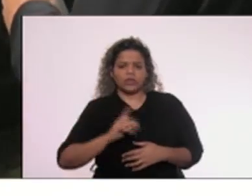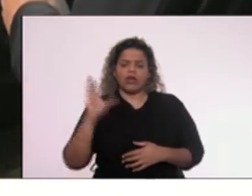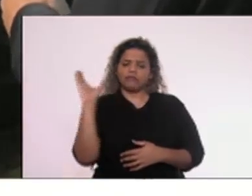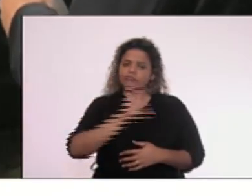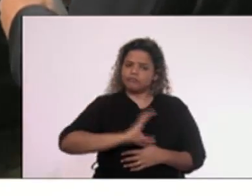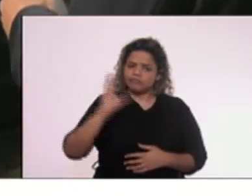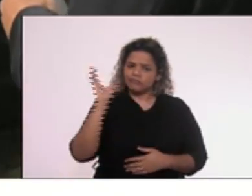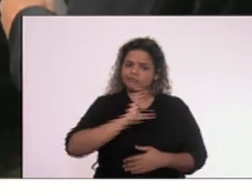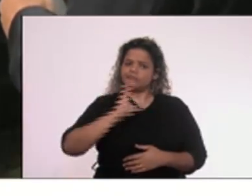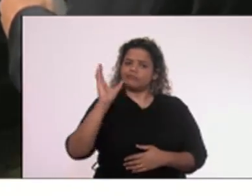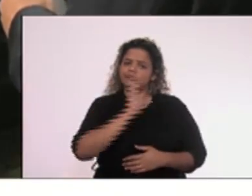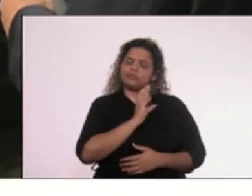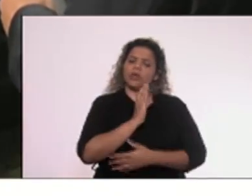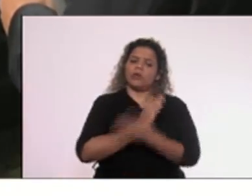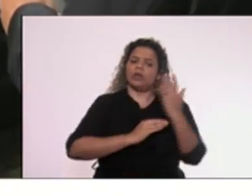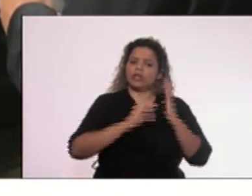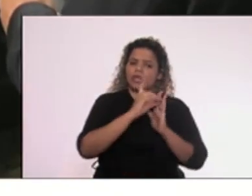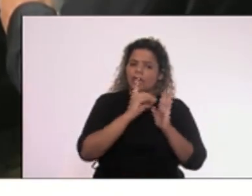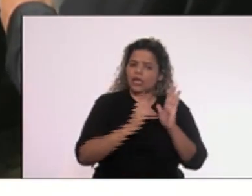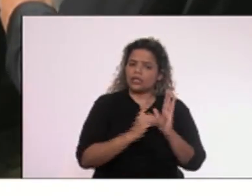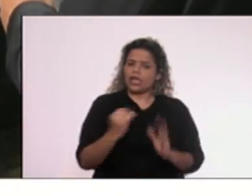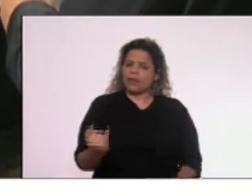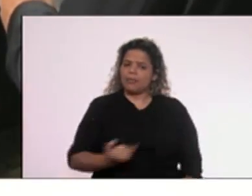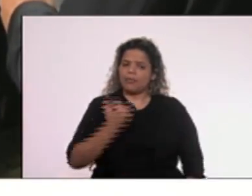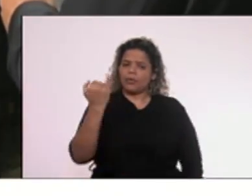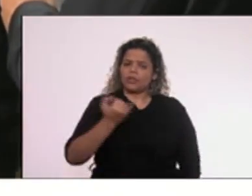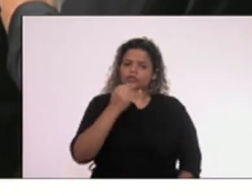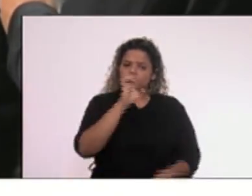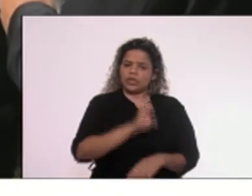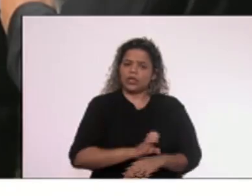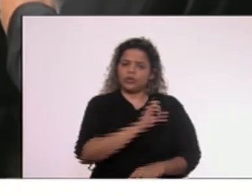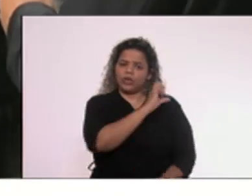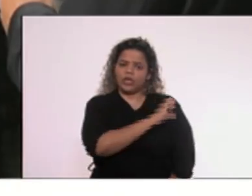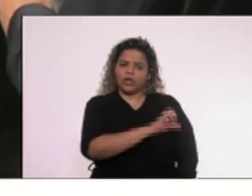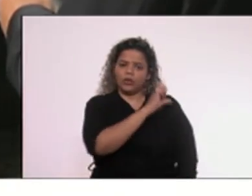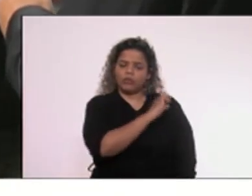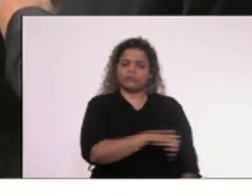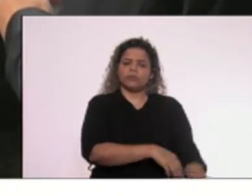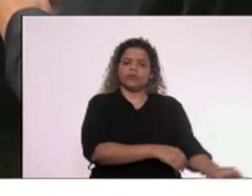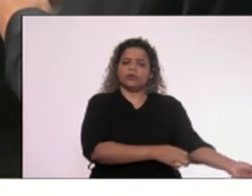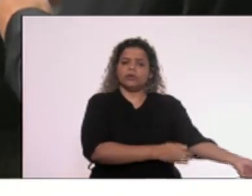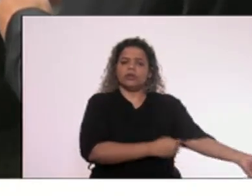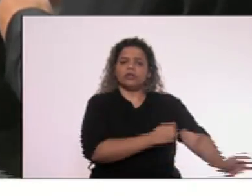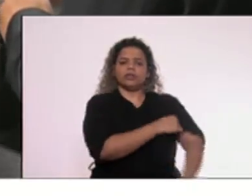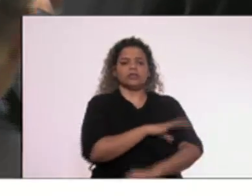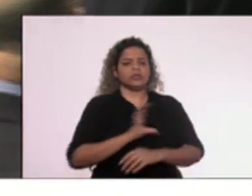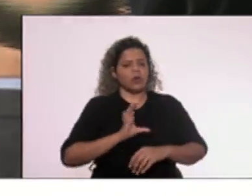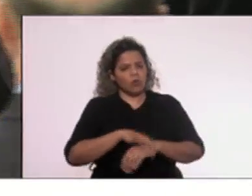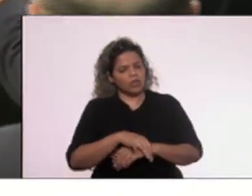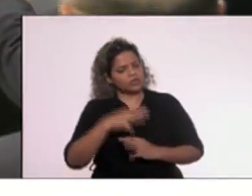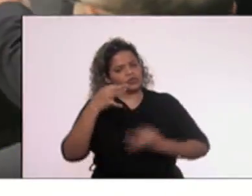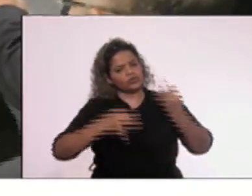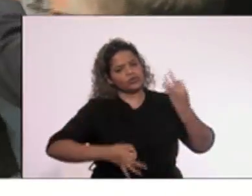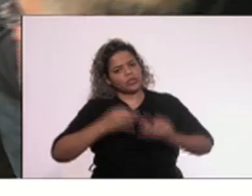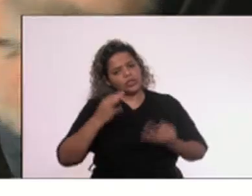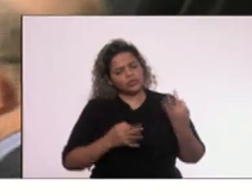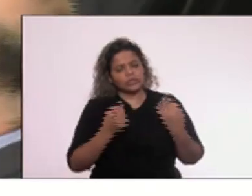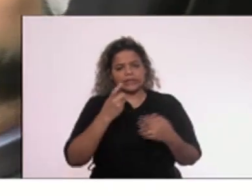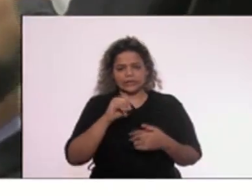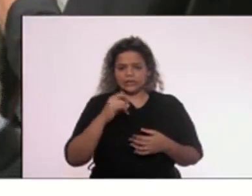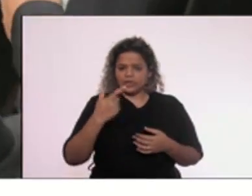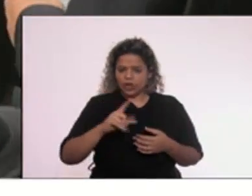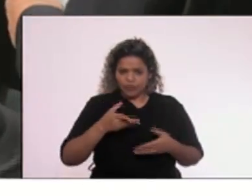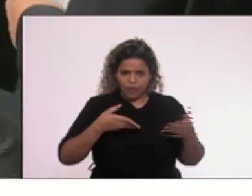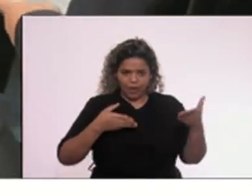agilizar esse decreto. Isso é importantíssimo para o Estado do Rio de Janeiro. Há uma insegurança jurídica se essa matéria não for